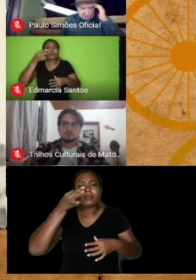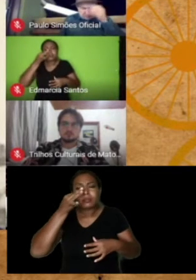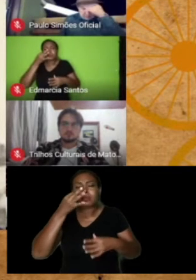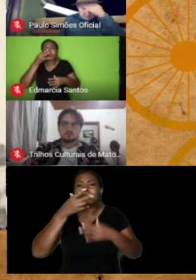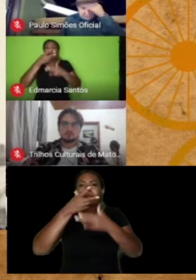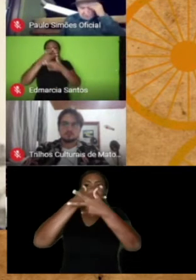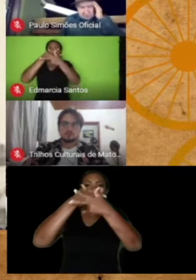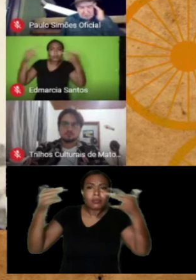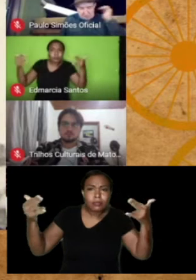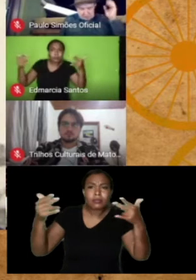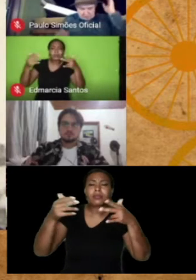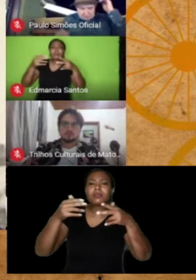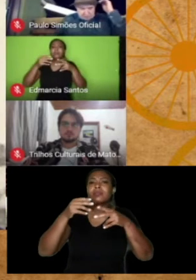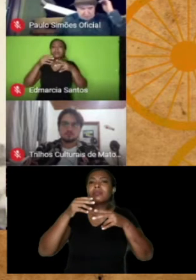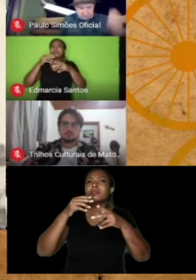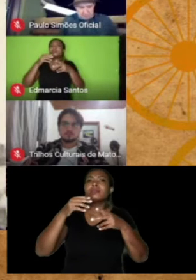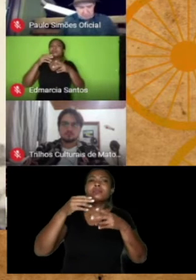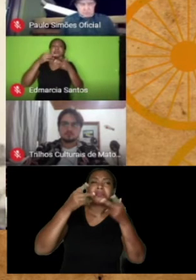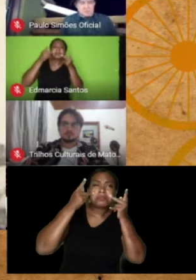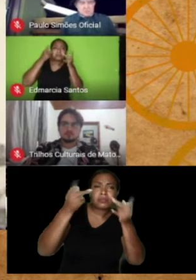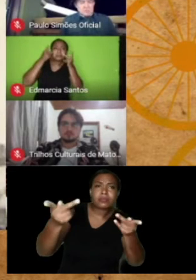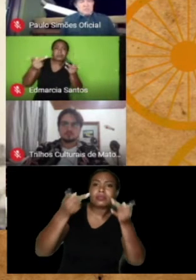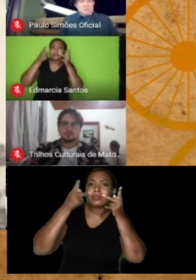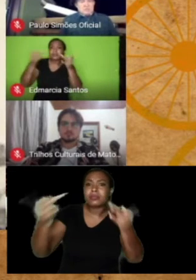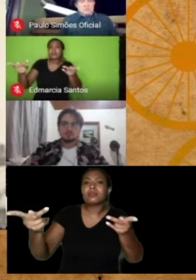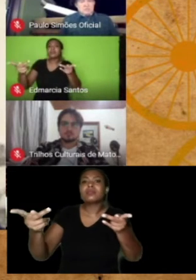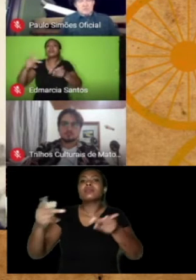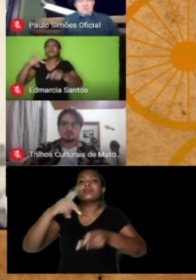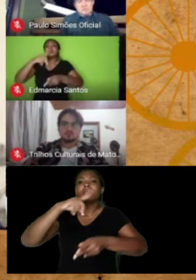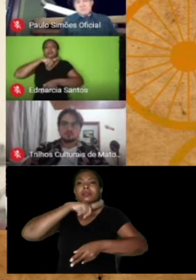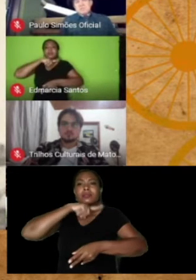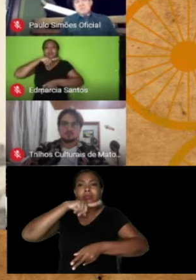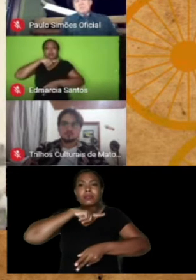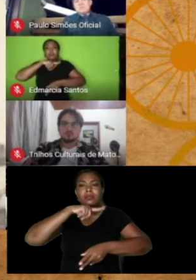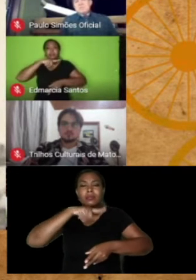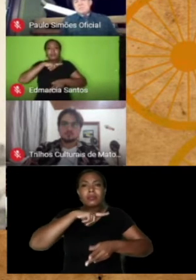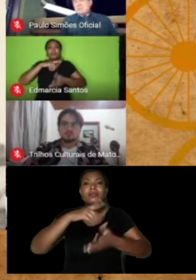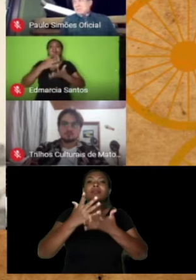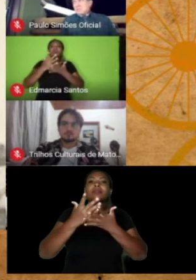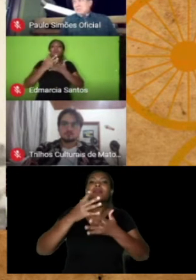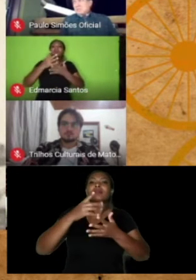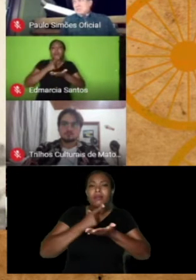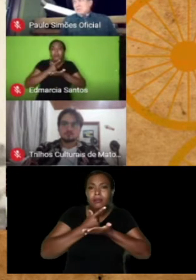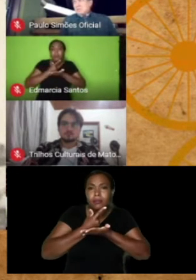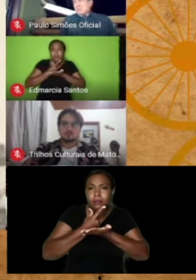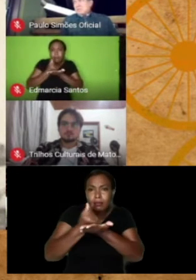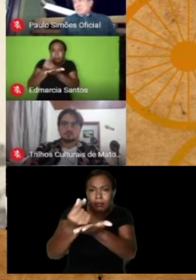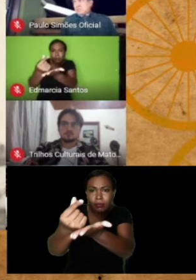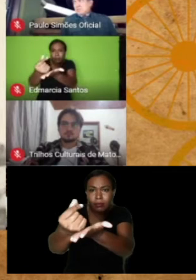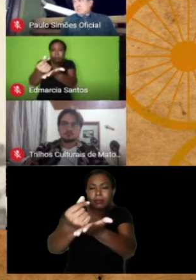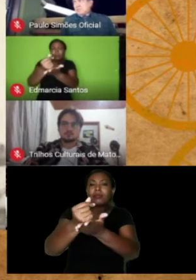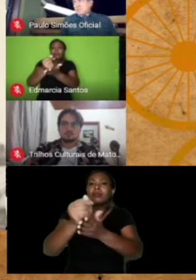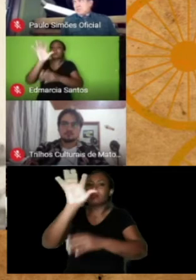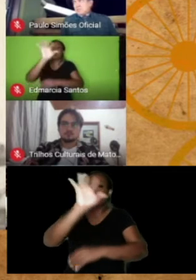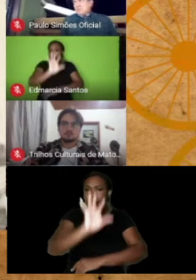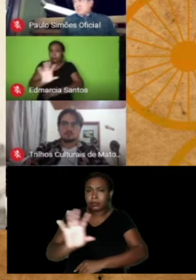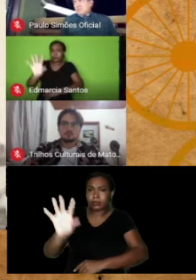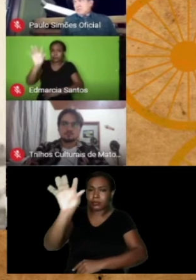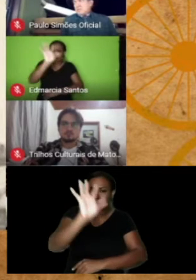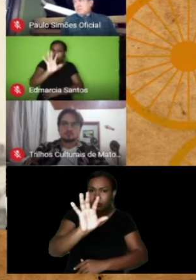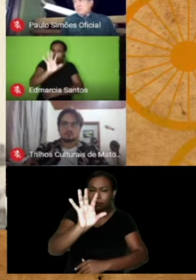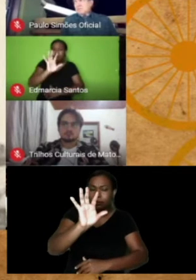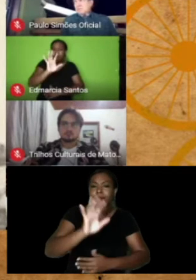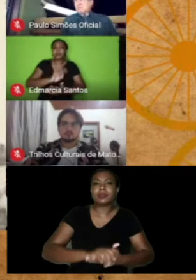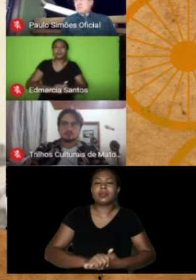que outrora foram grandes representantes da economia e do escoamento da nossa região, né?